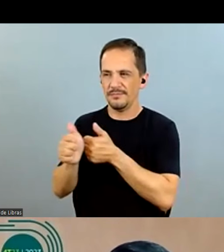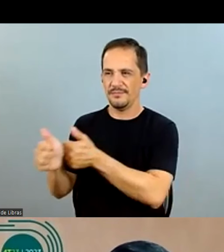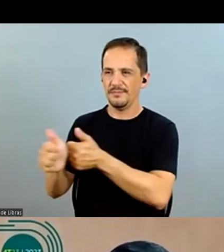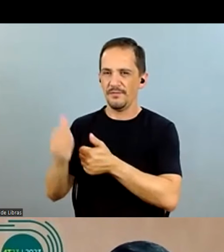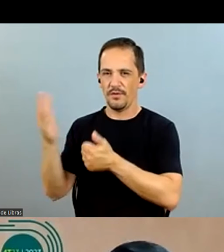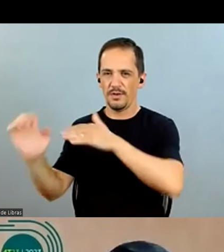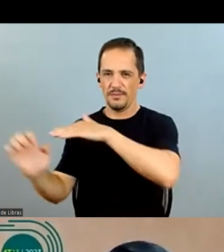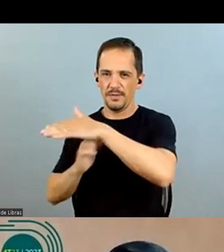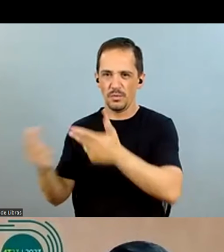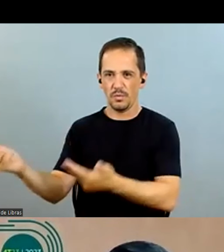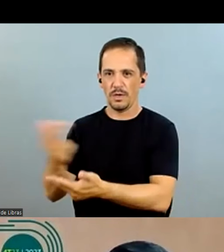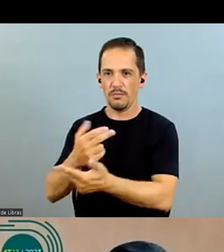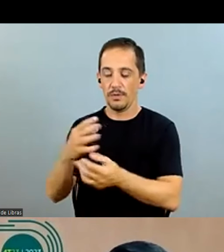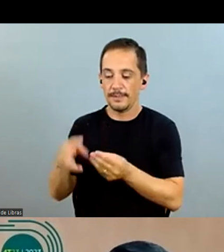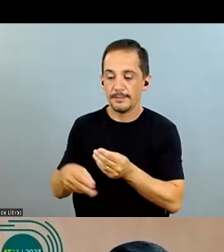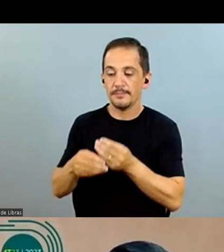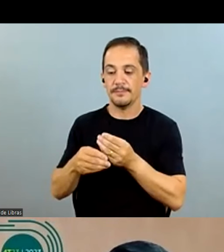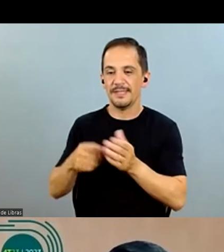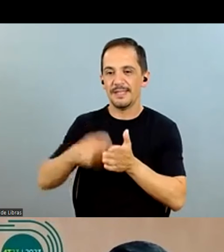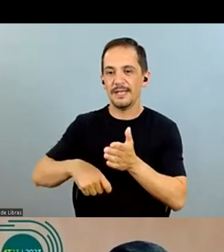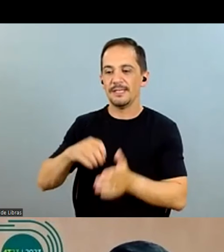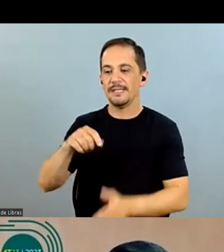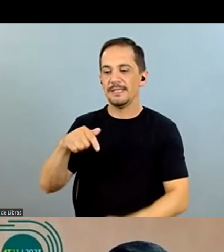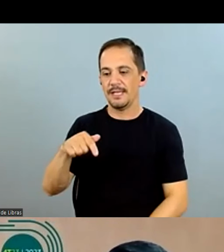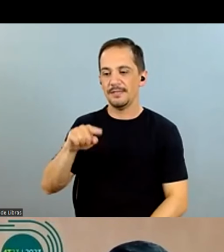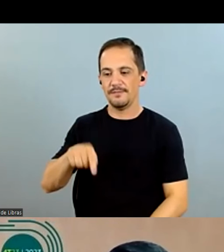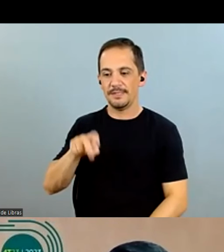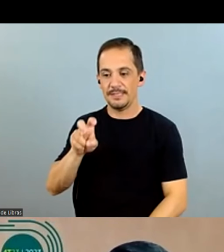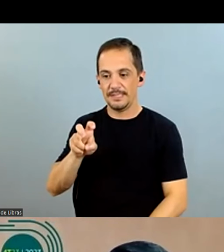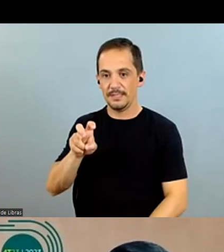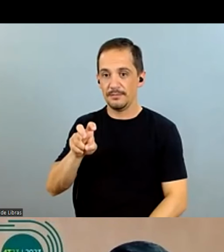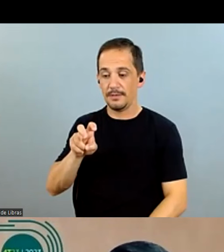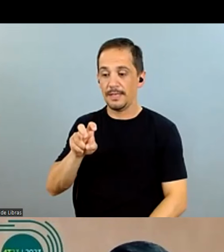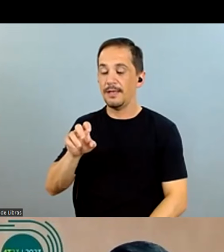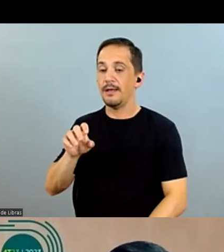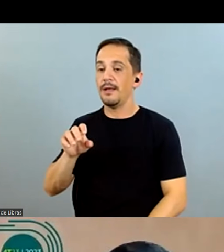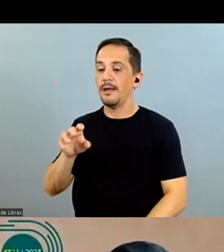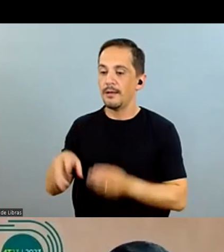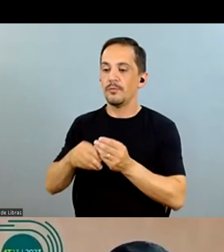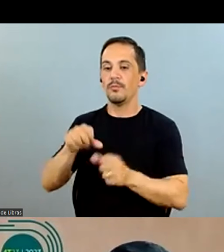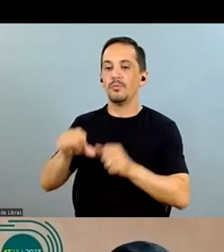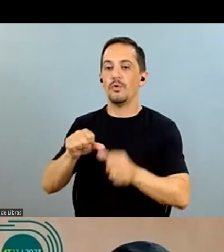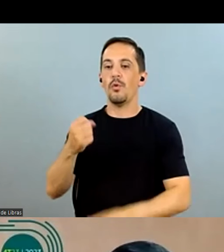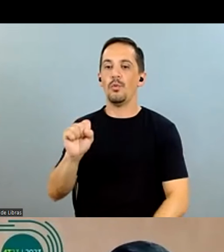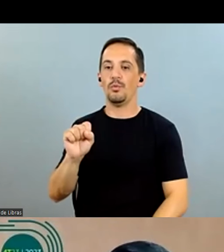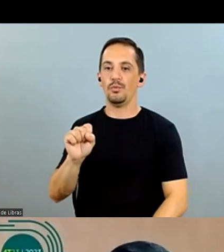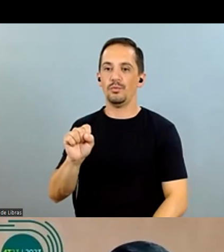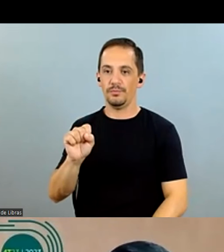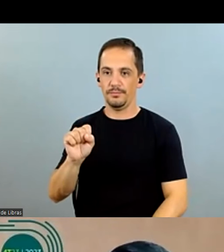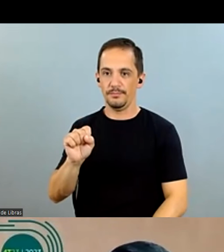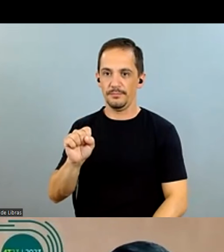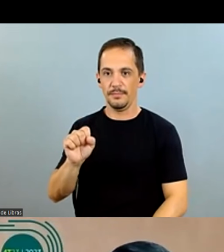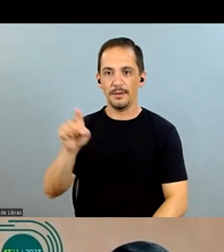de de 7,5 para 8 né e no no nos ativos principais próprios de Santa Catarina